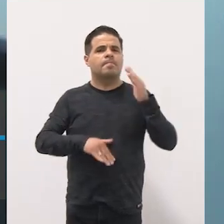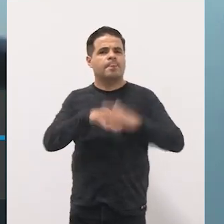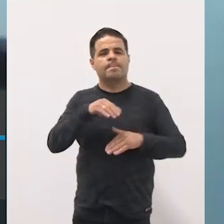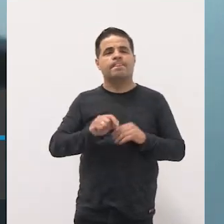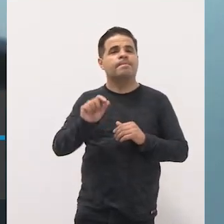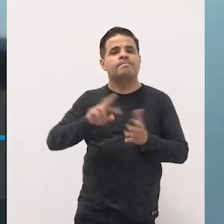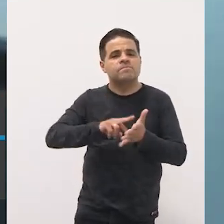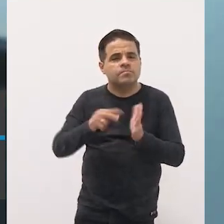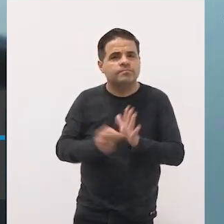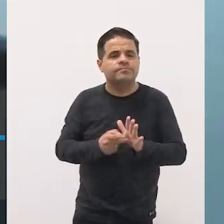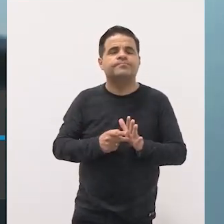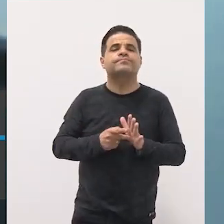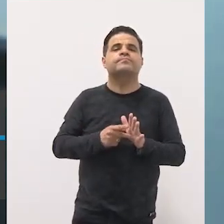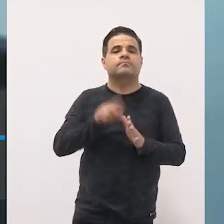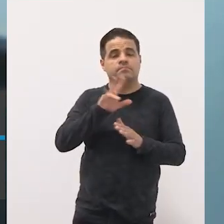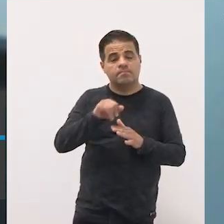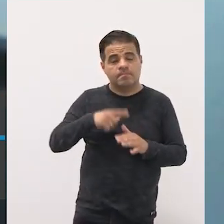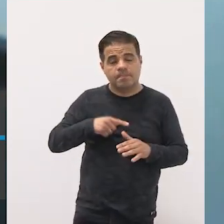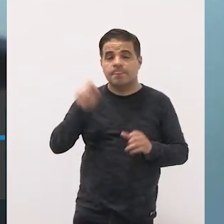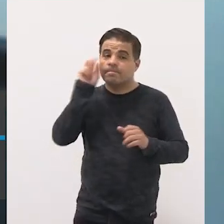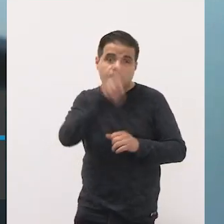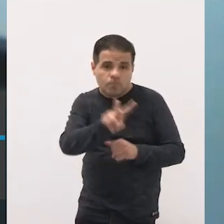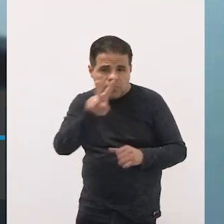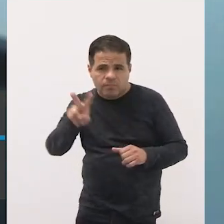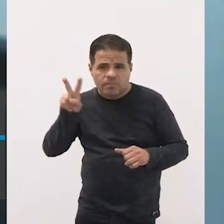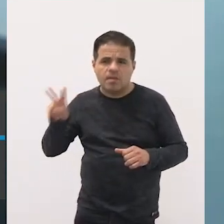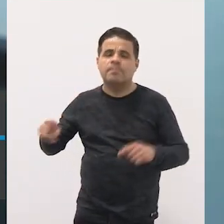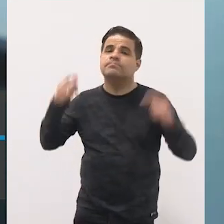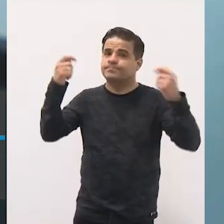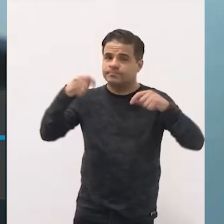vai significar. Ela precisa de chegar.